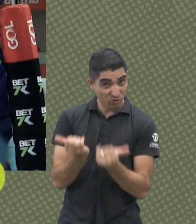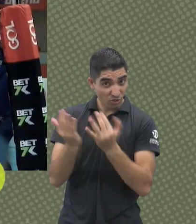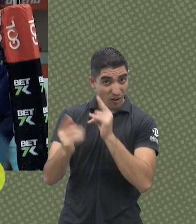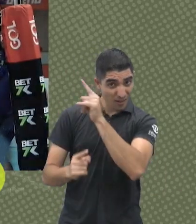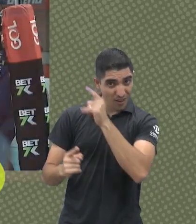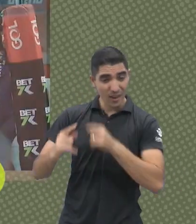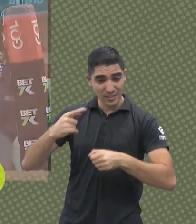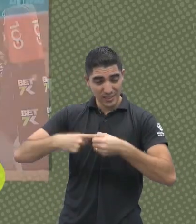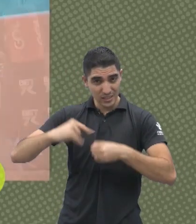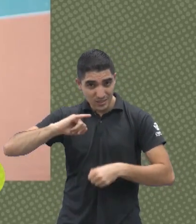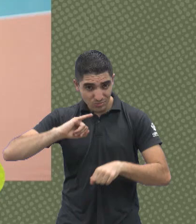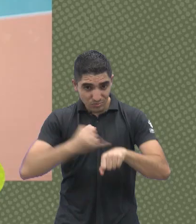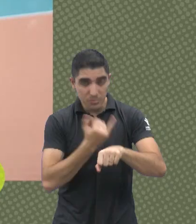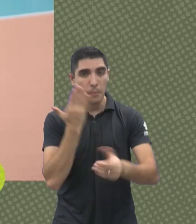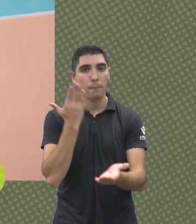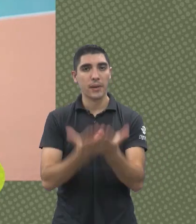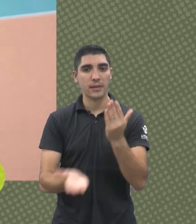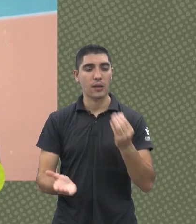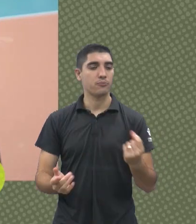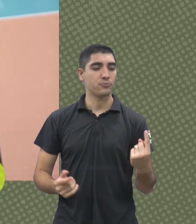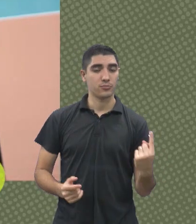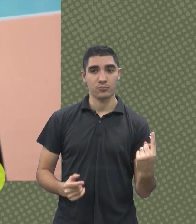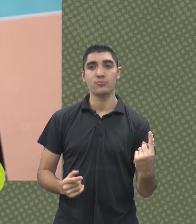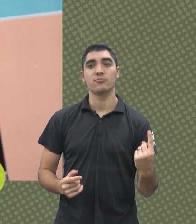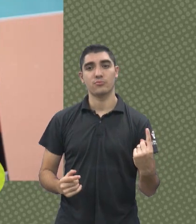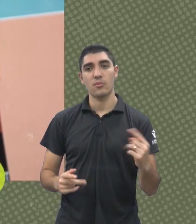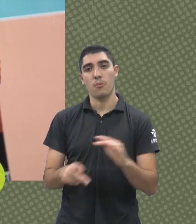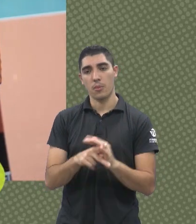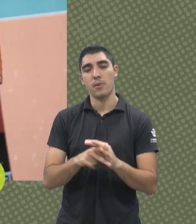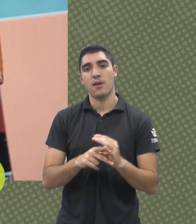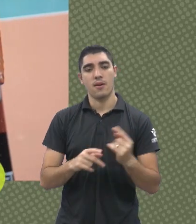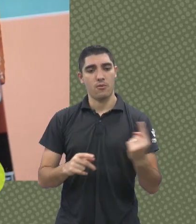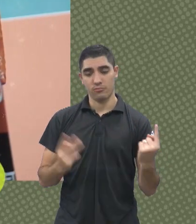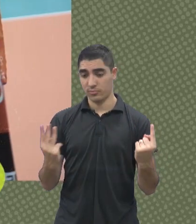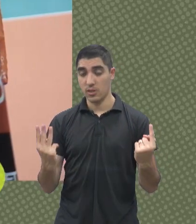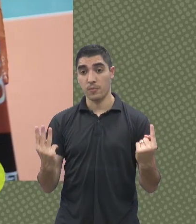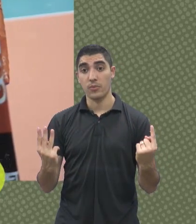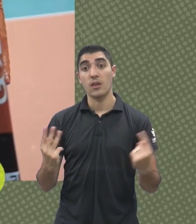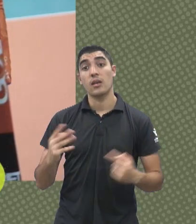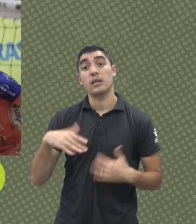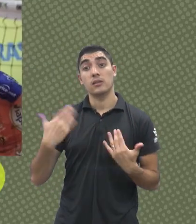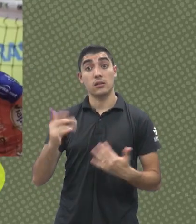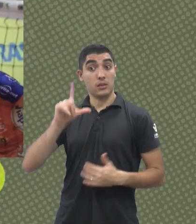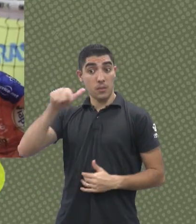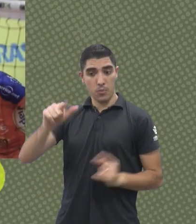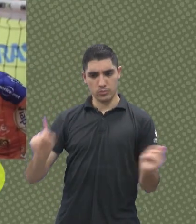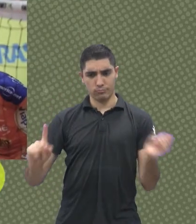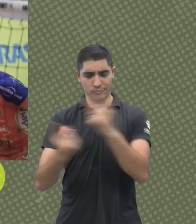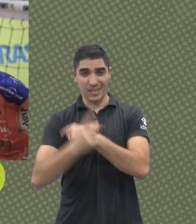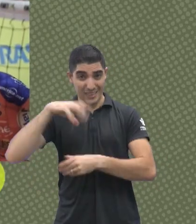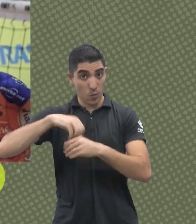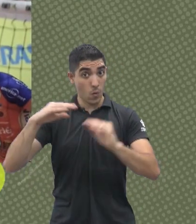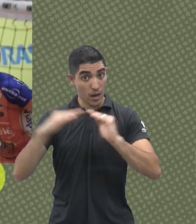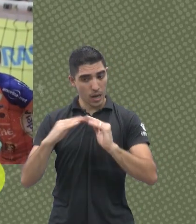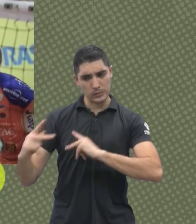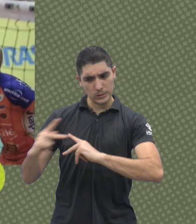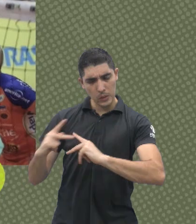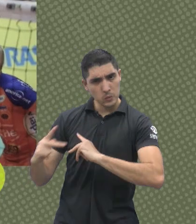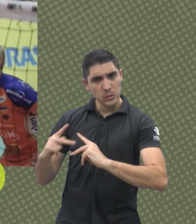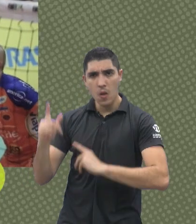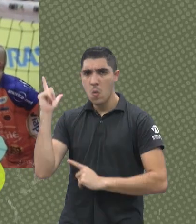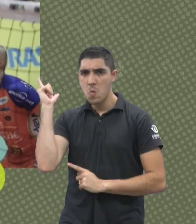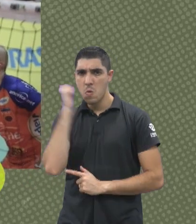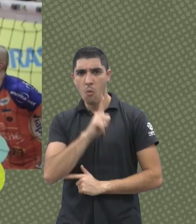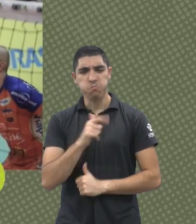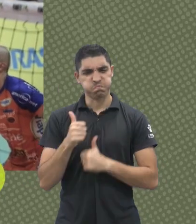3-1. No segundo jogo, uma nova derrota seria o fim da linha para o São José. Mas com uma atuação